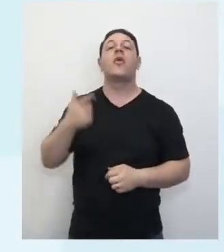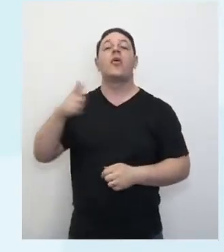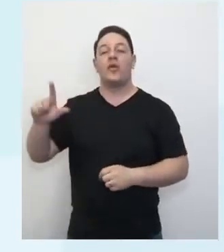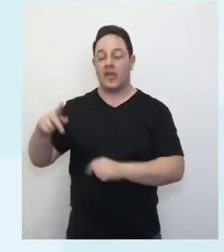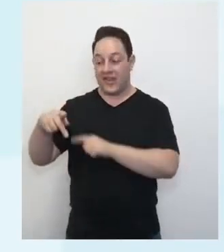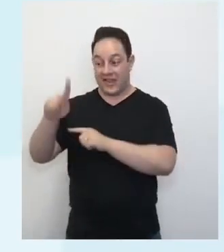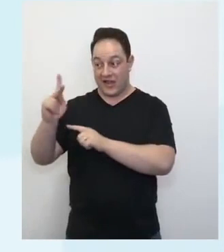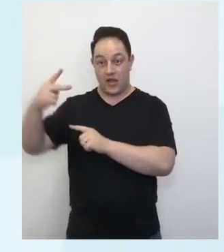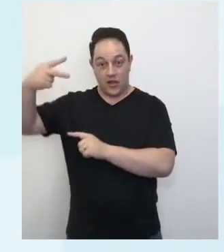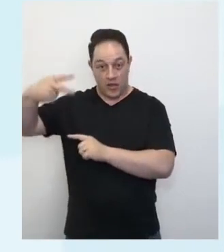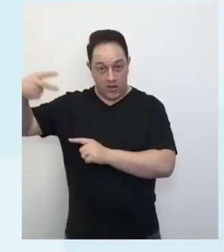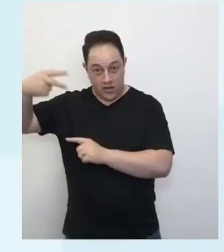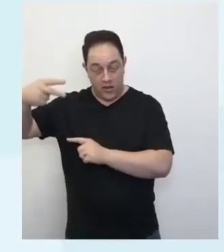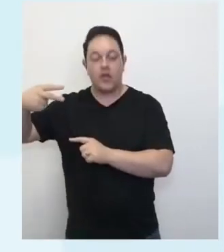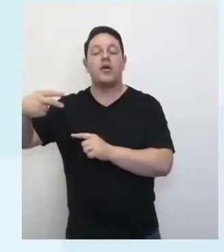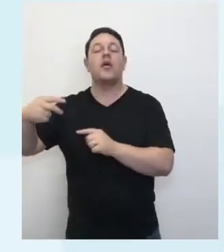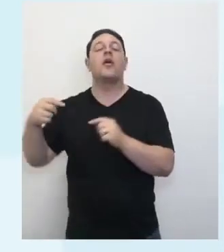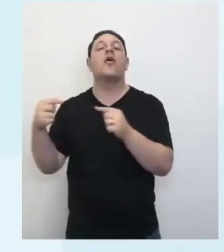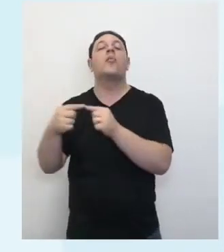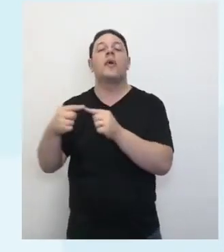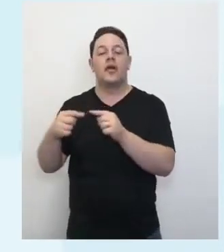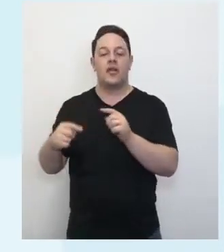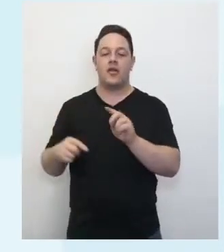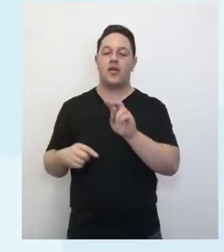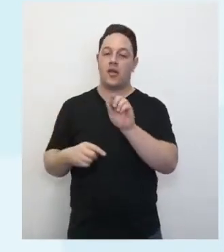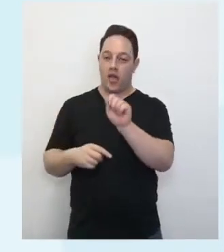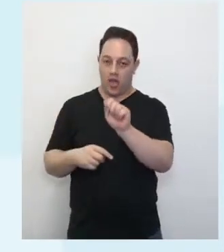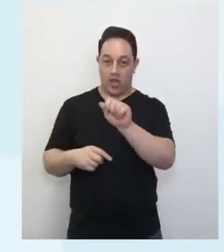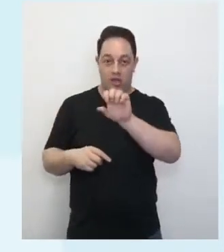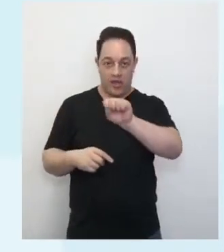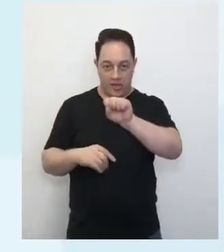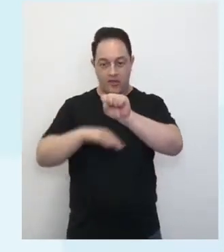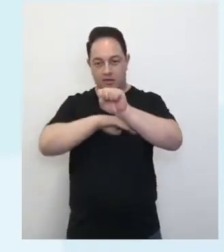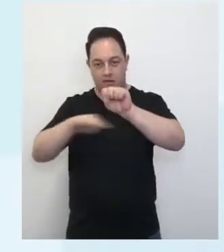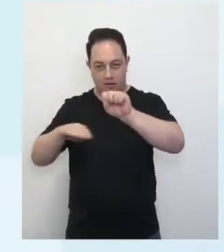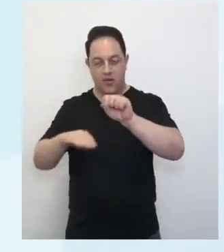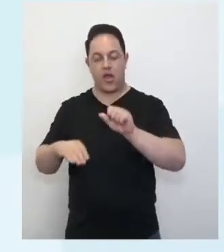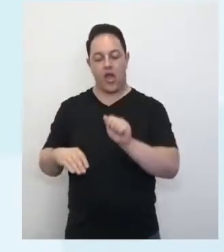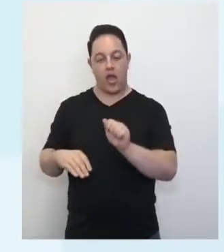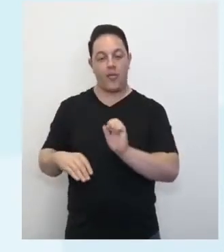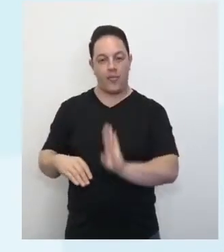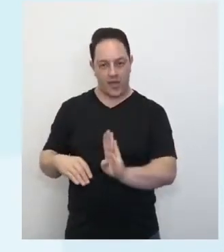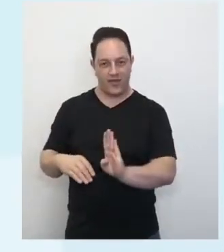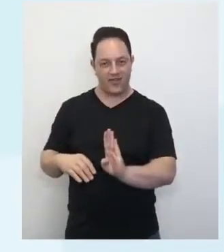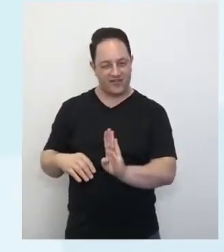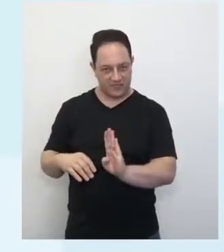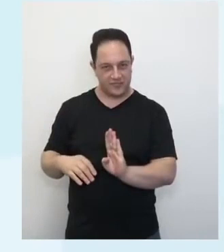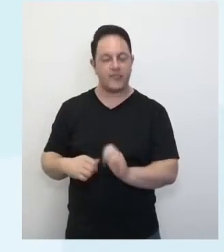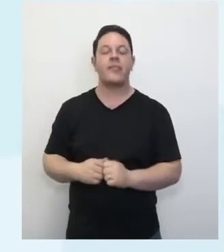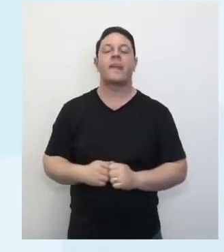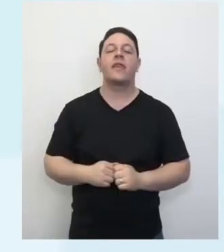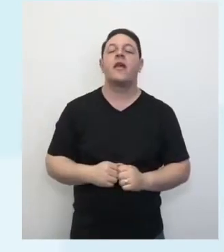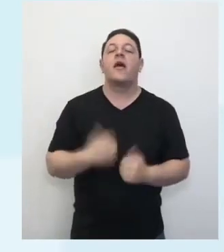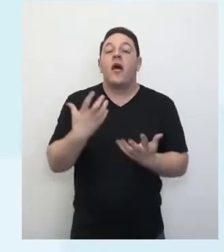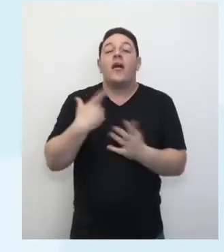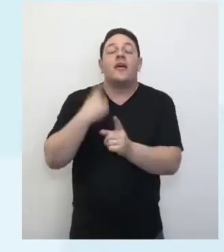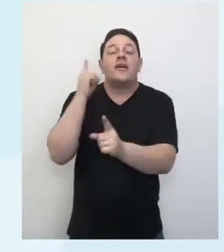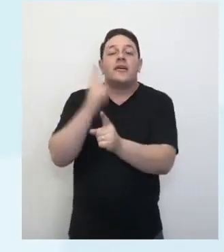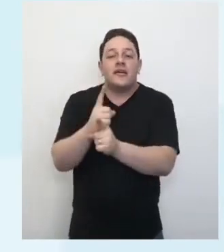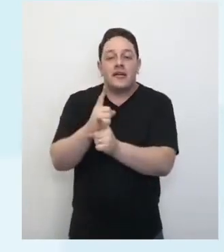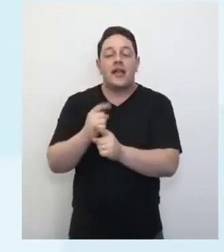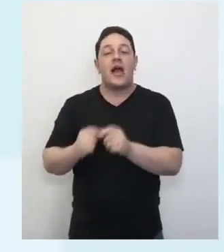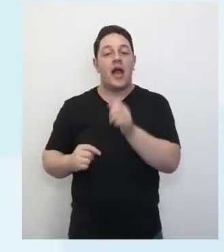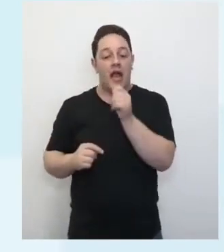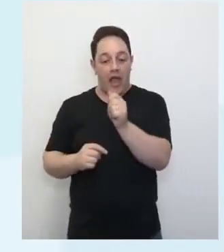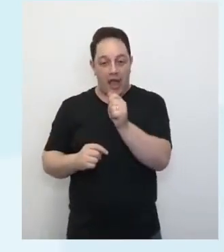a área da secção dividido pela área da base muito bem então se eu quero encontrar a área da